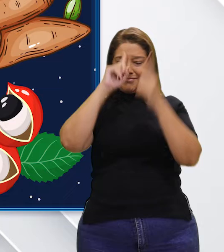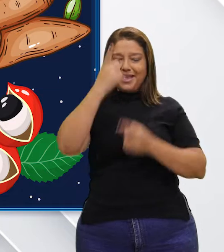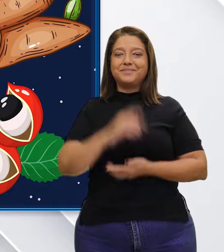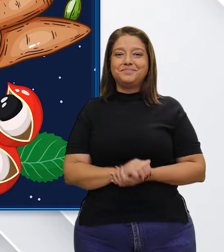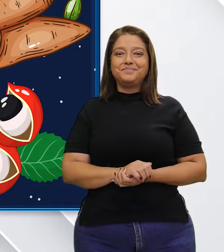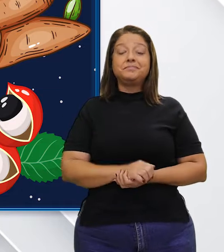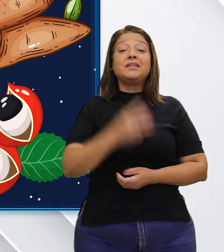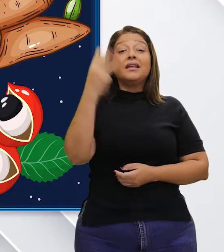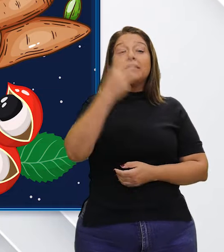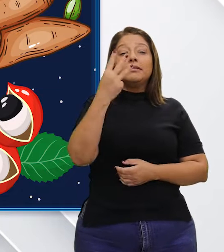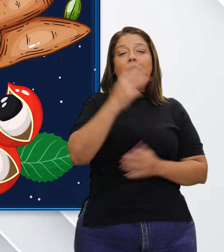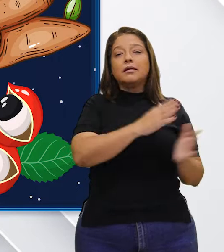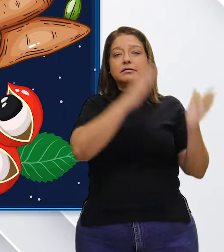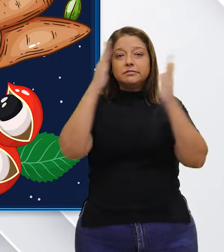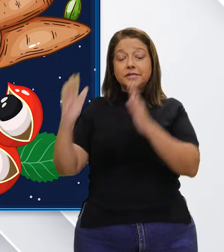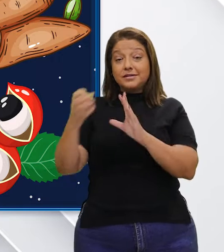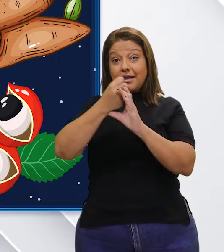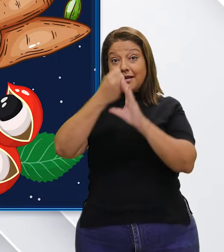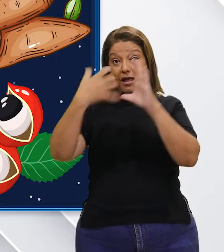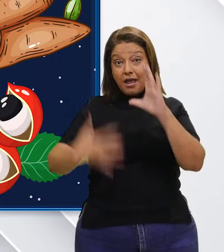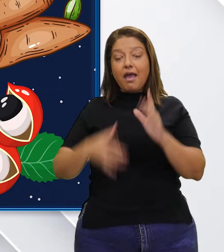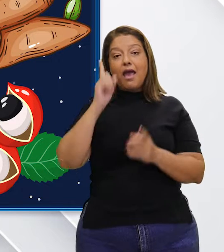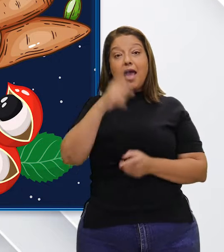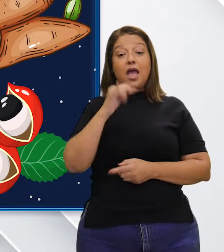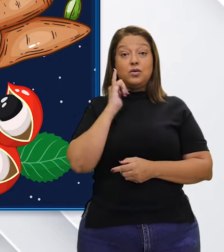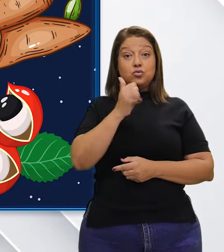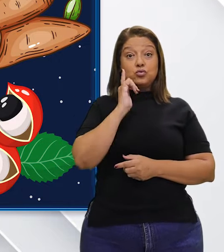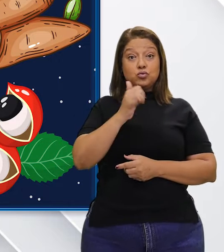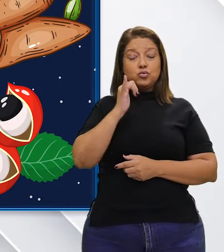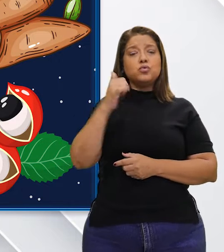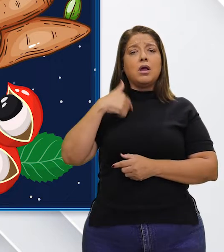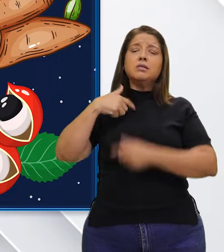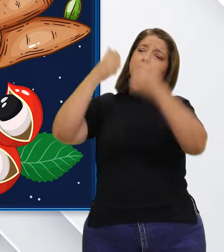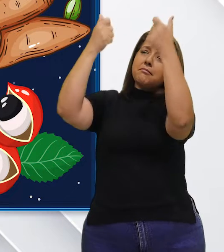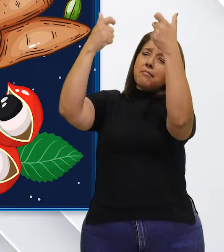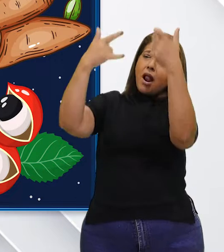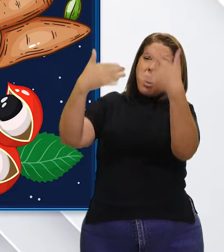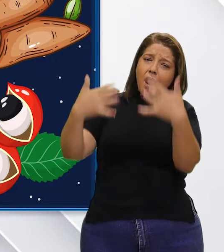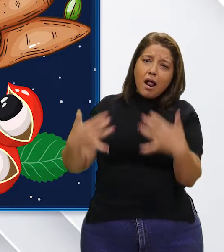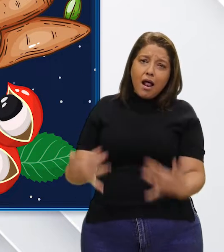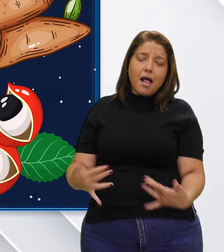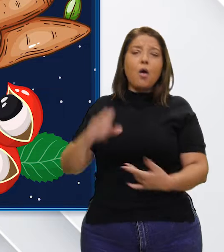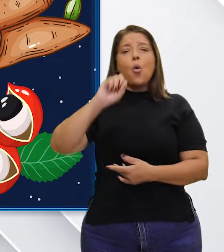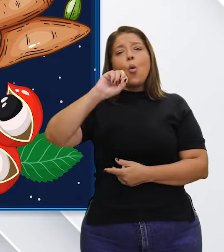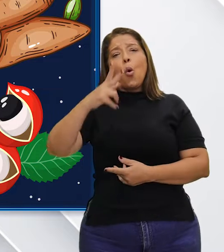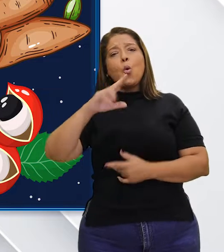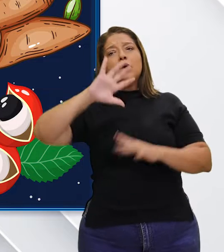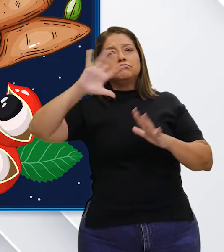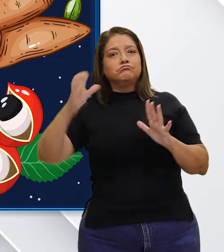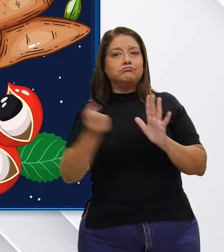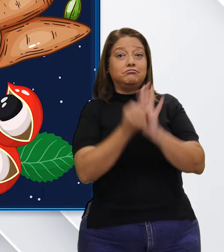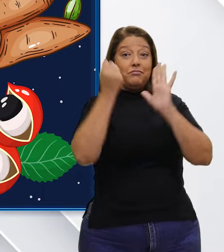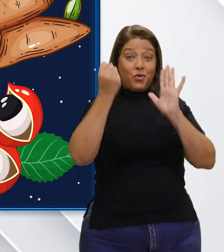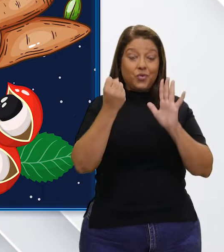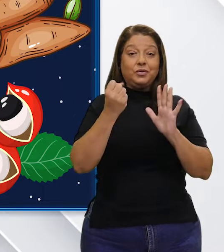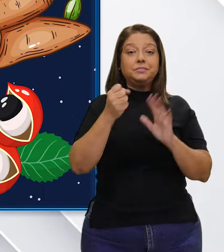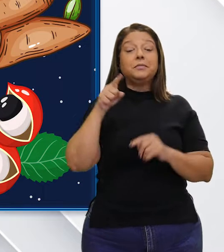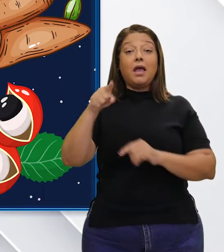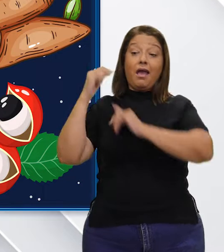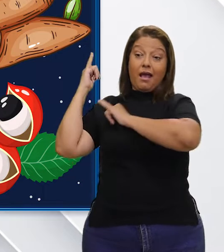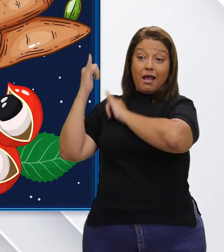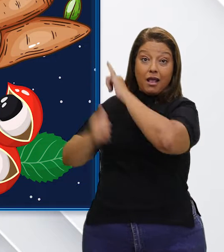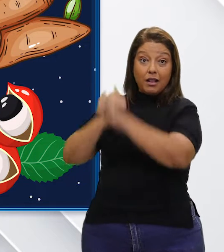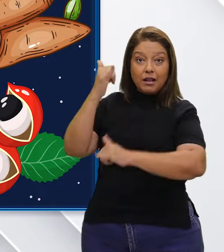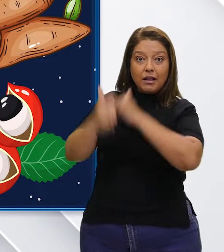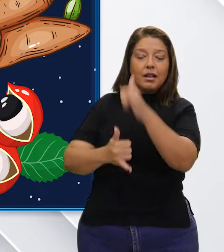característica é uma narrativa explicativa ou simbólica. As lendas